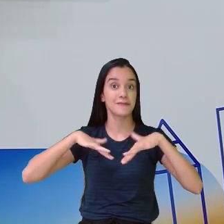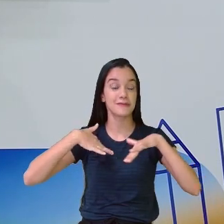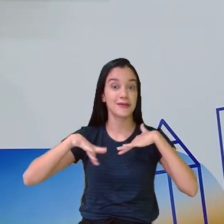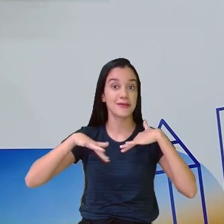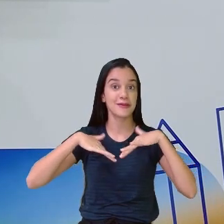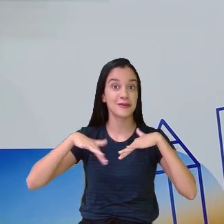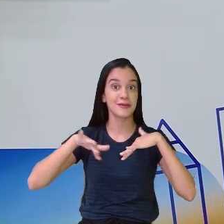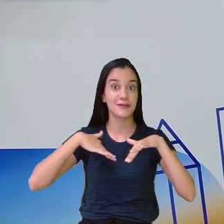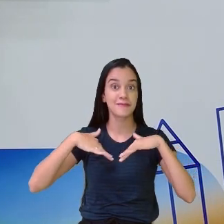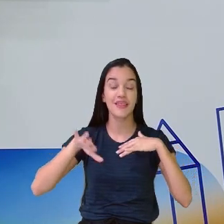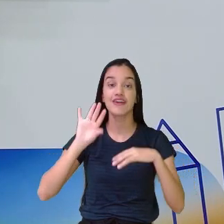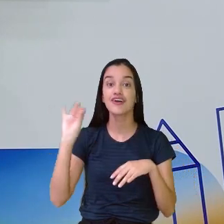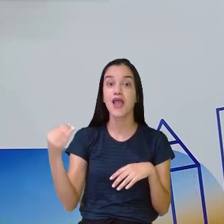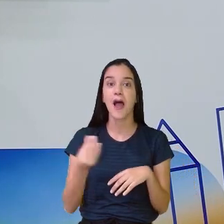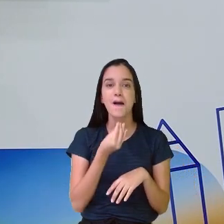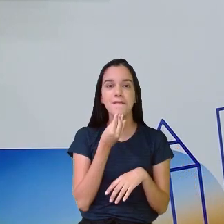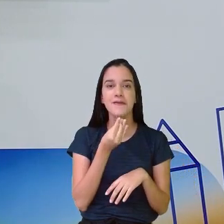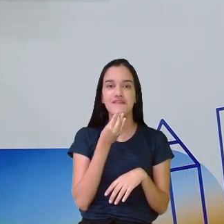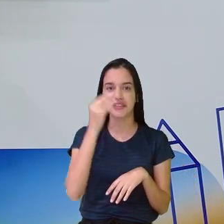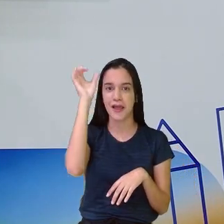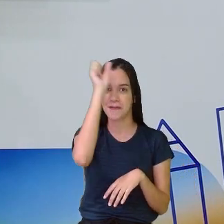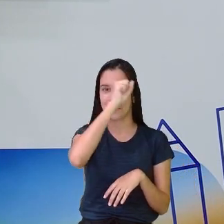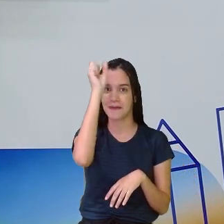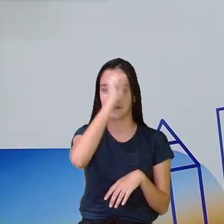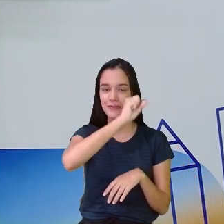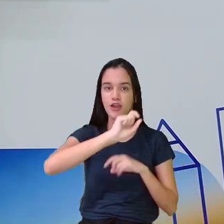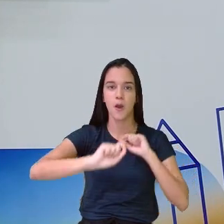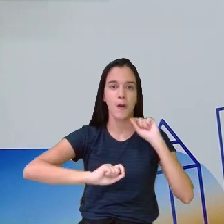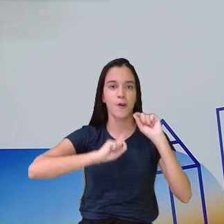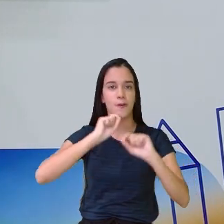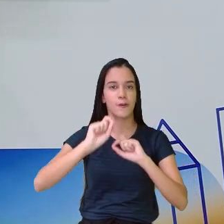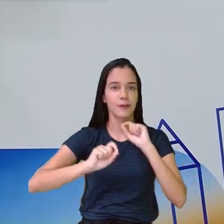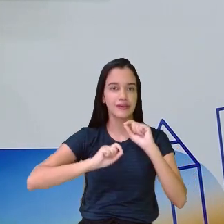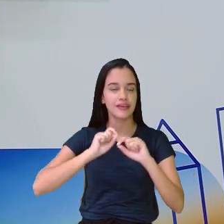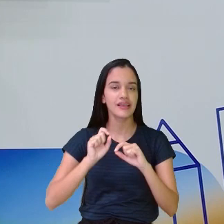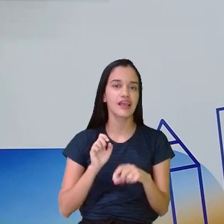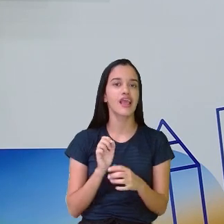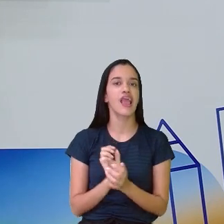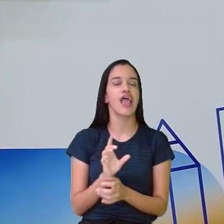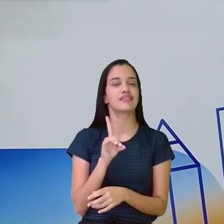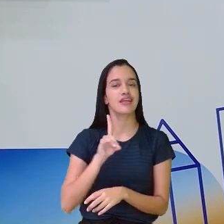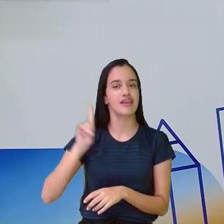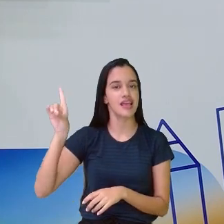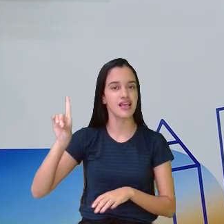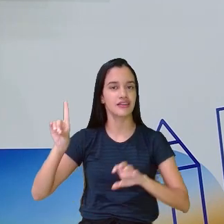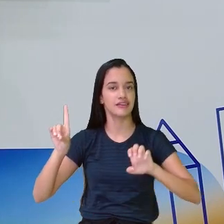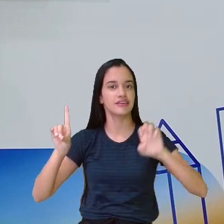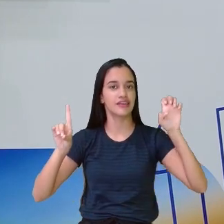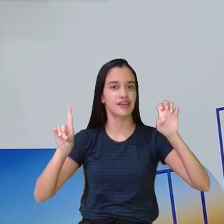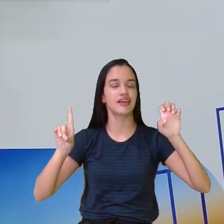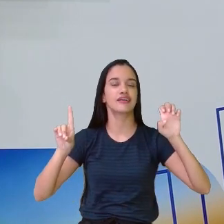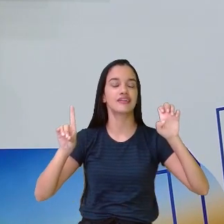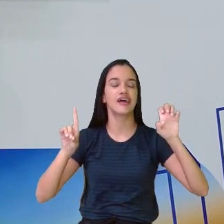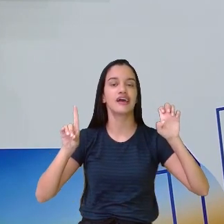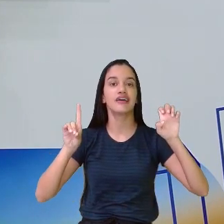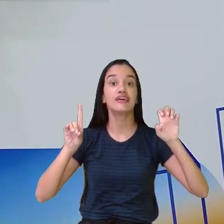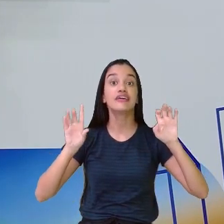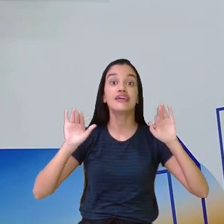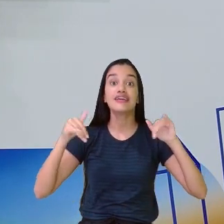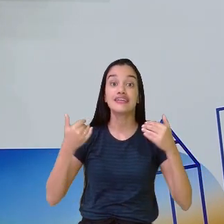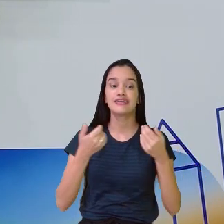vai aproveitar aí para aprender, ó, o que é esquerda, o que é direita, meio e sair aí fazendo